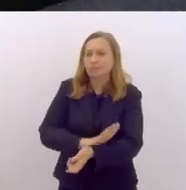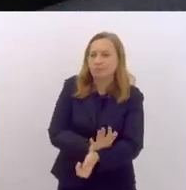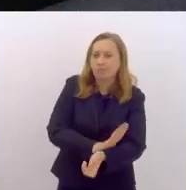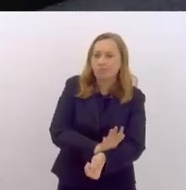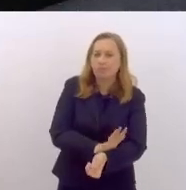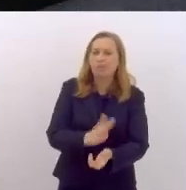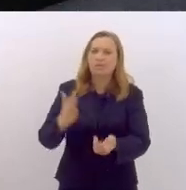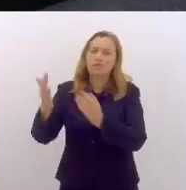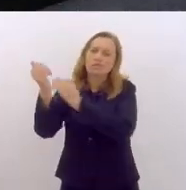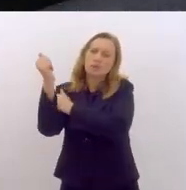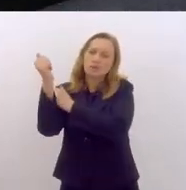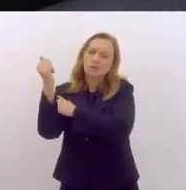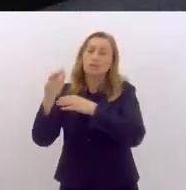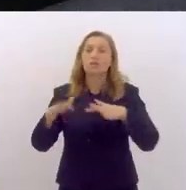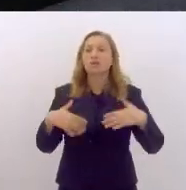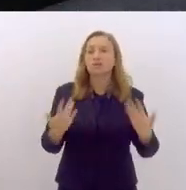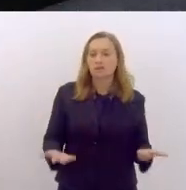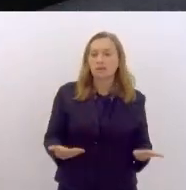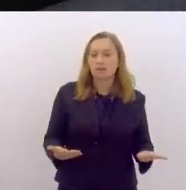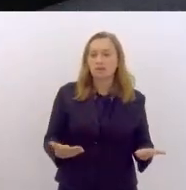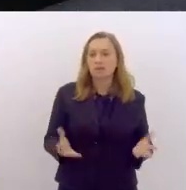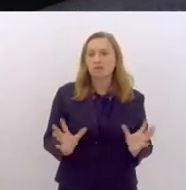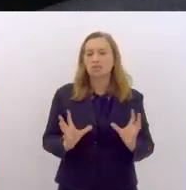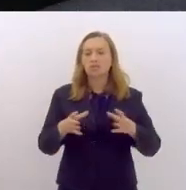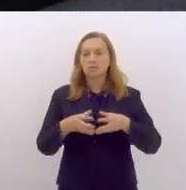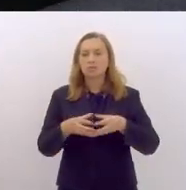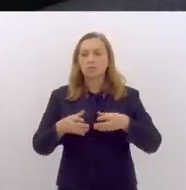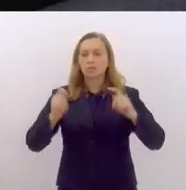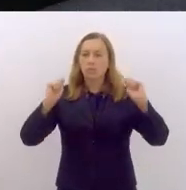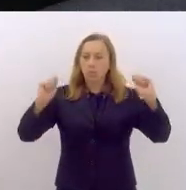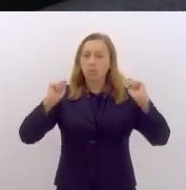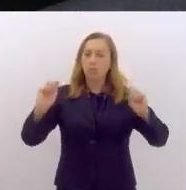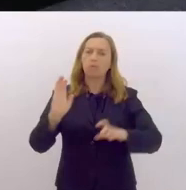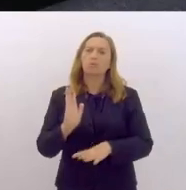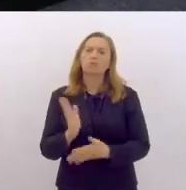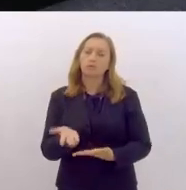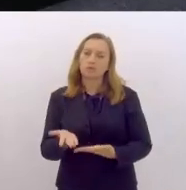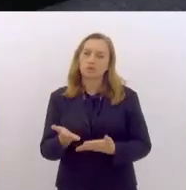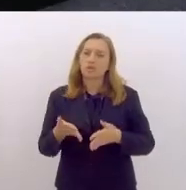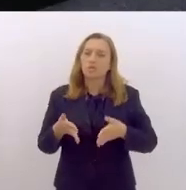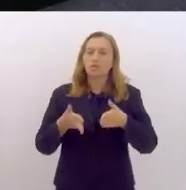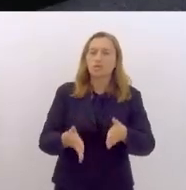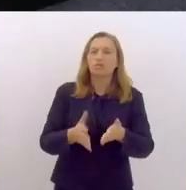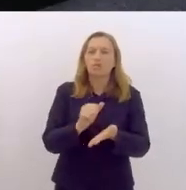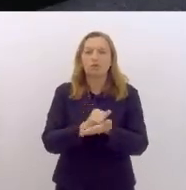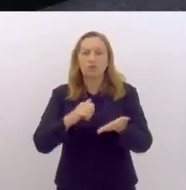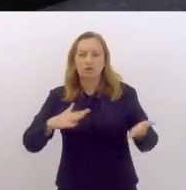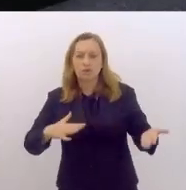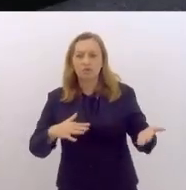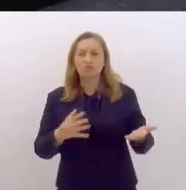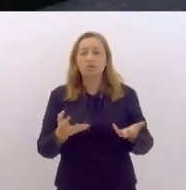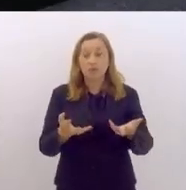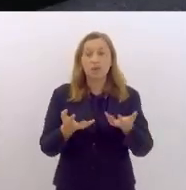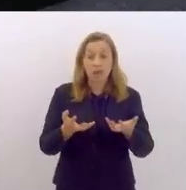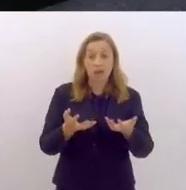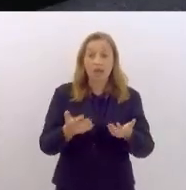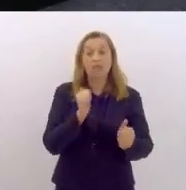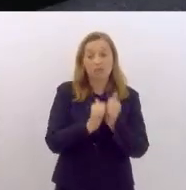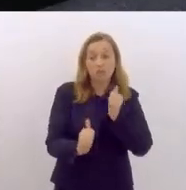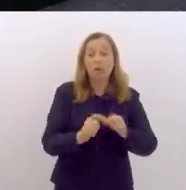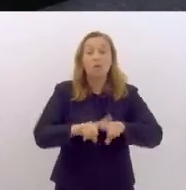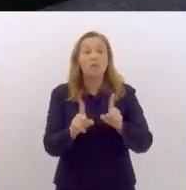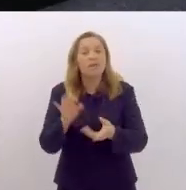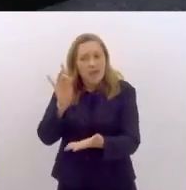o machismo. Enfim, as torcidas são o coração de uma atividade que é futebol, mas é